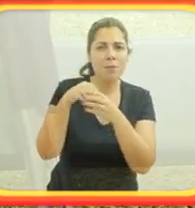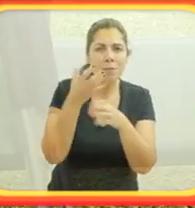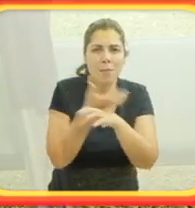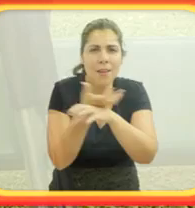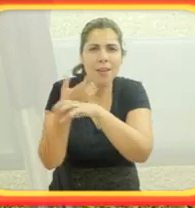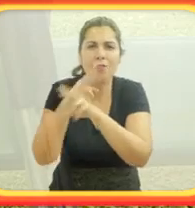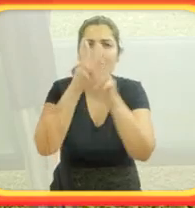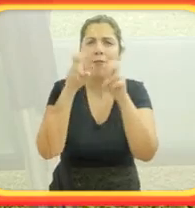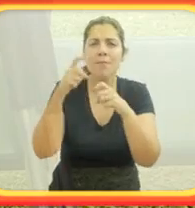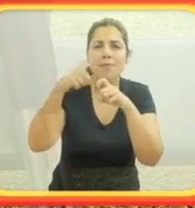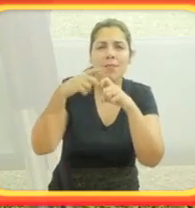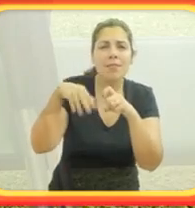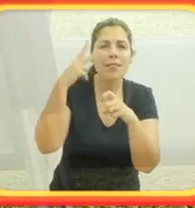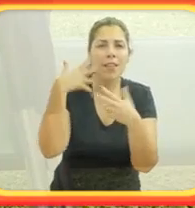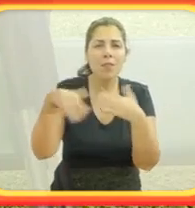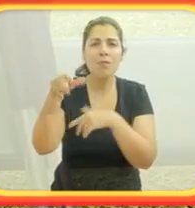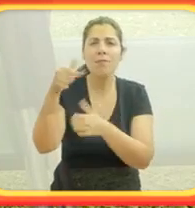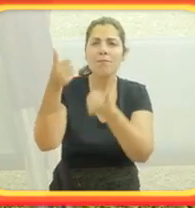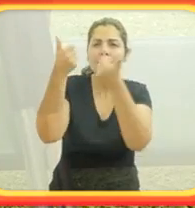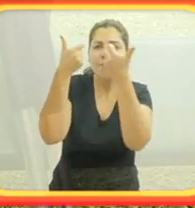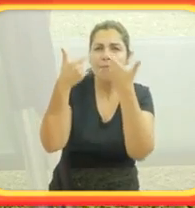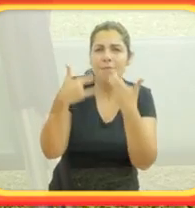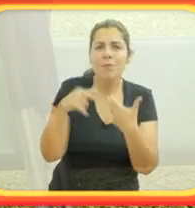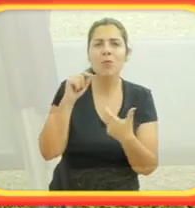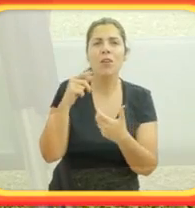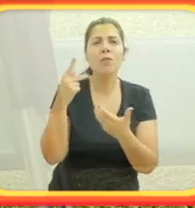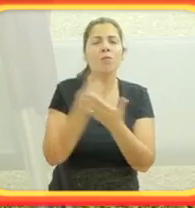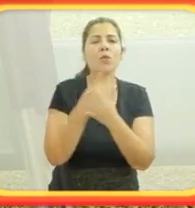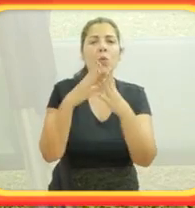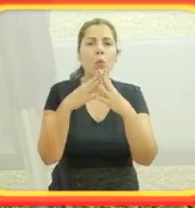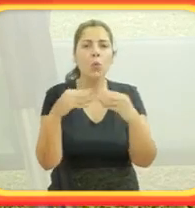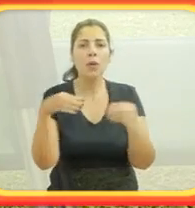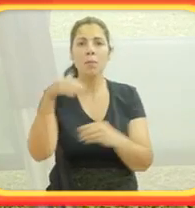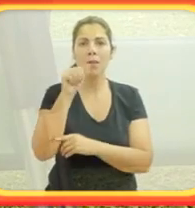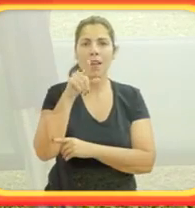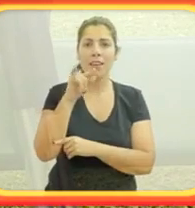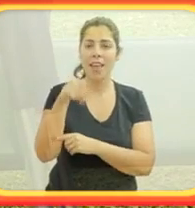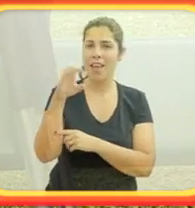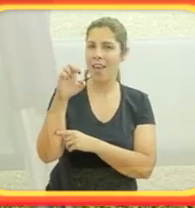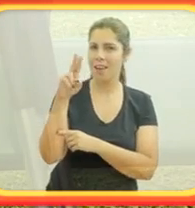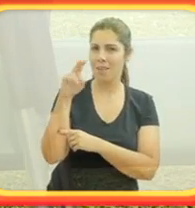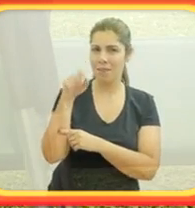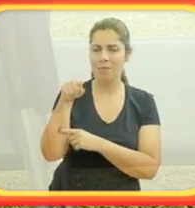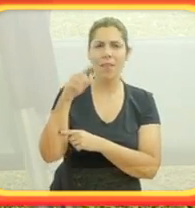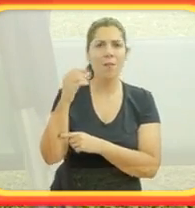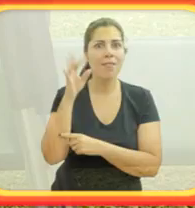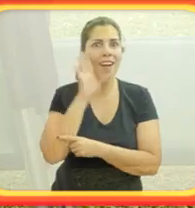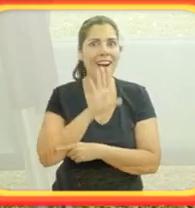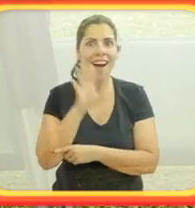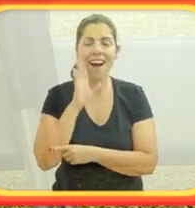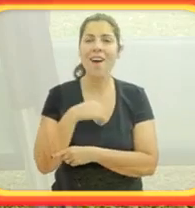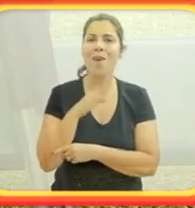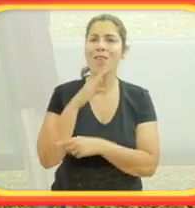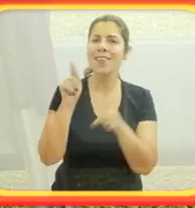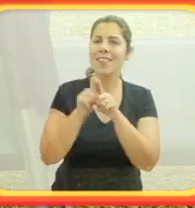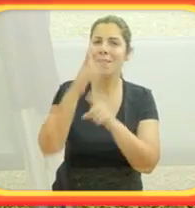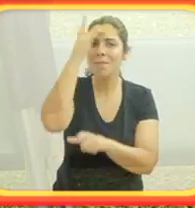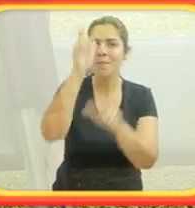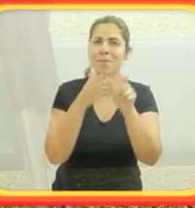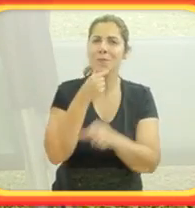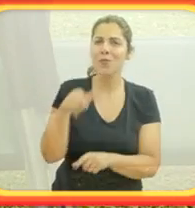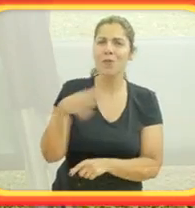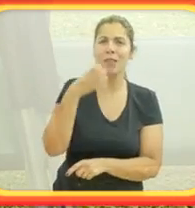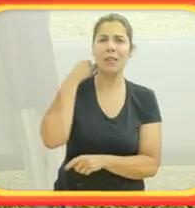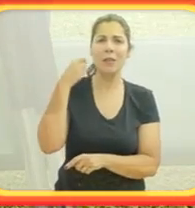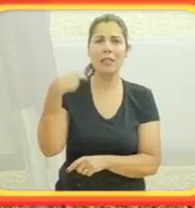com ervas. É muito legal isso. Conheci também um menino que foi sequestrado aos 7 anos de idade, depois conseguiu